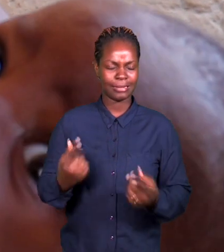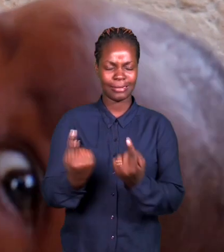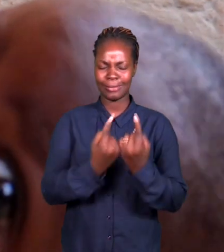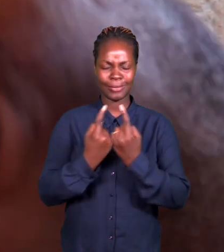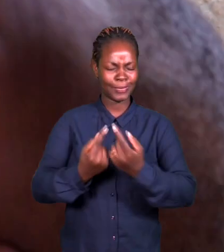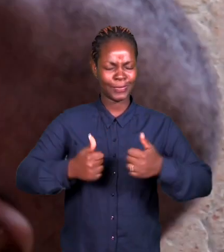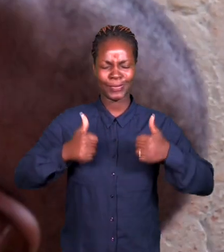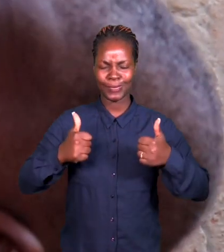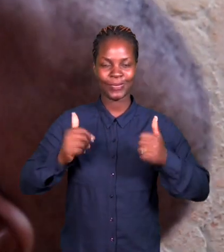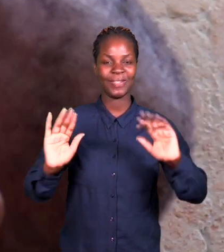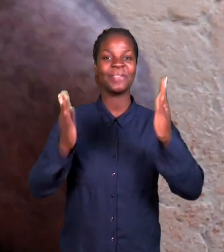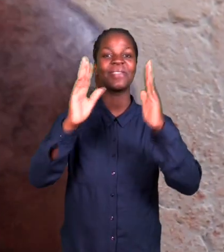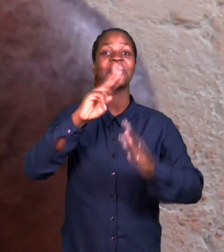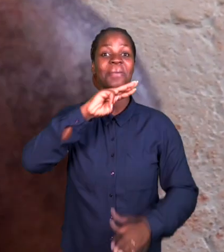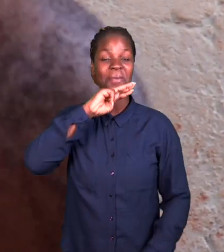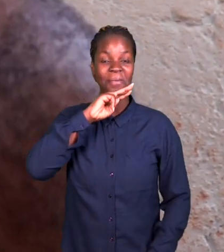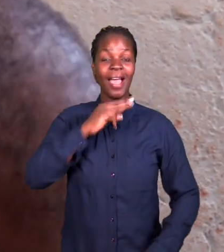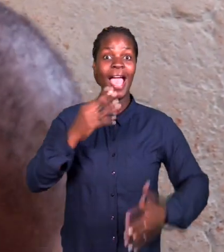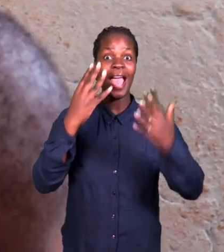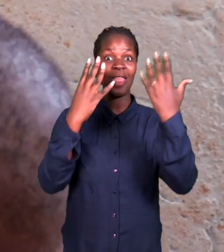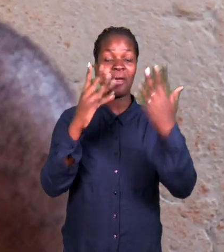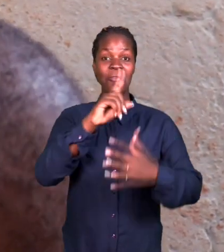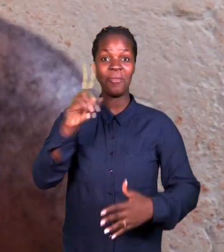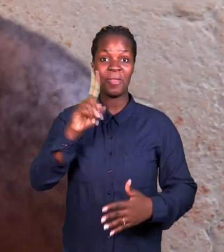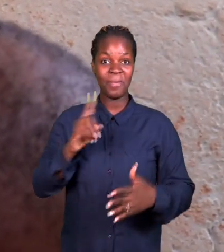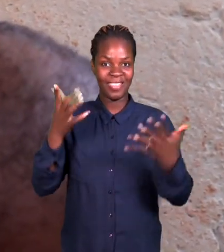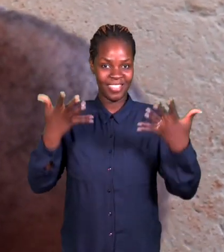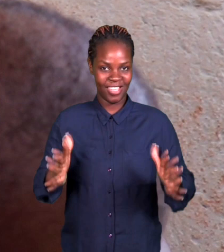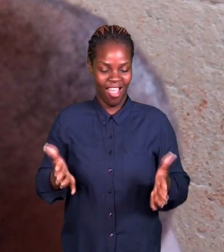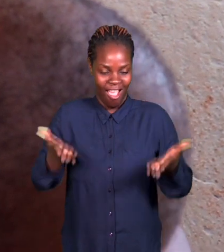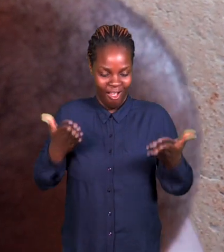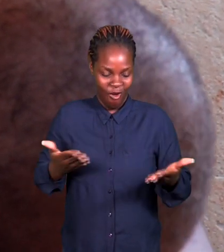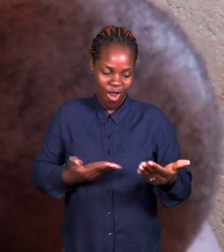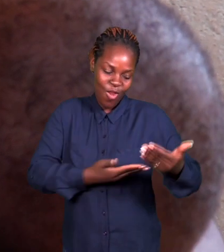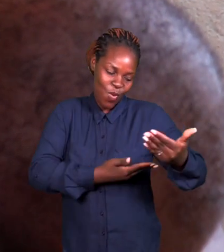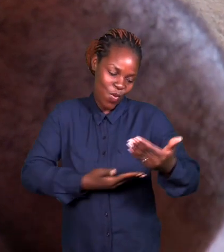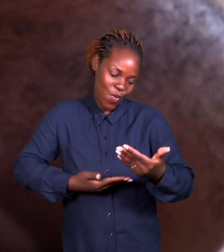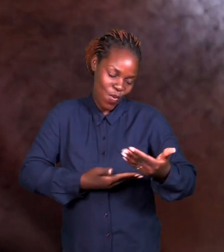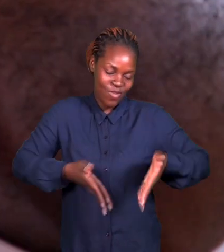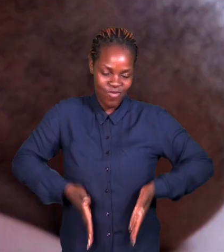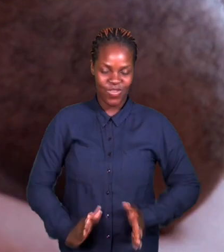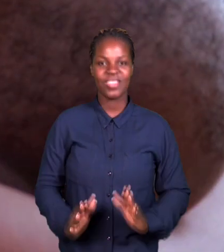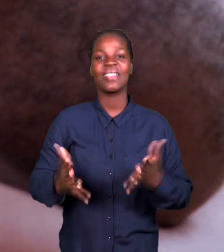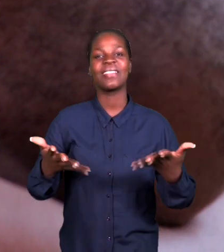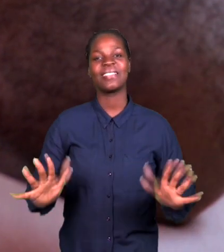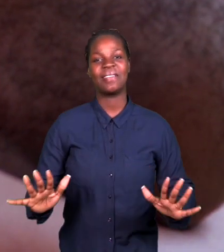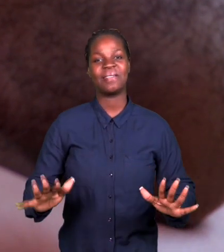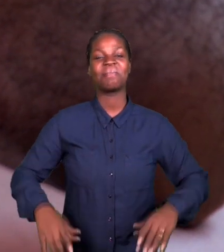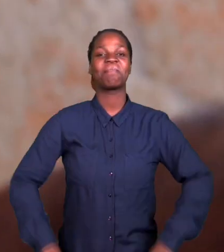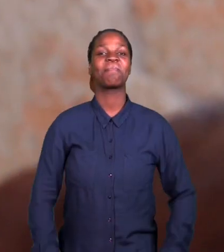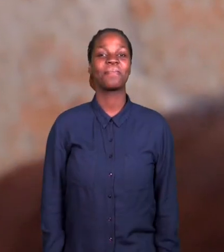mais impactantes na vida de uma mãe. Depois de 9 meses, é hora de abraçar e cuidar deste ser tão pequeno e